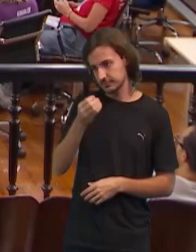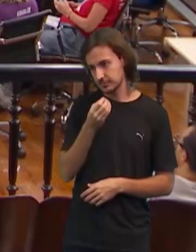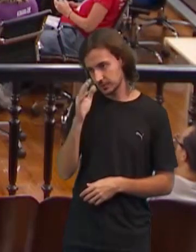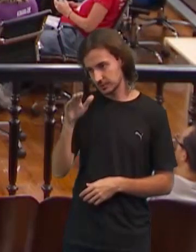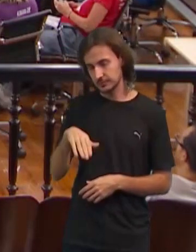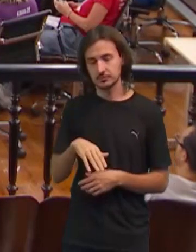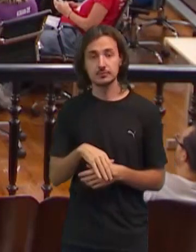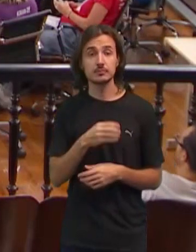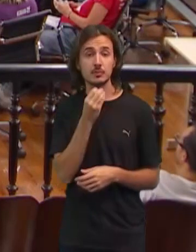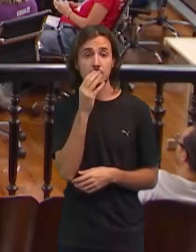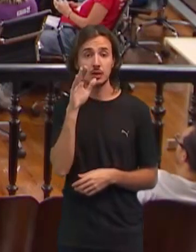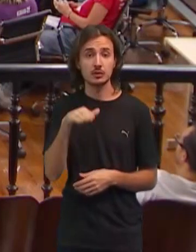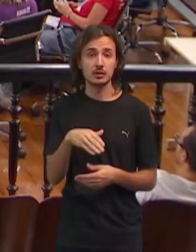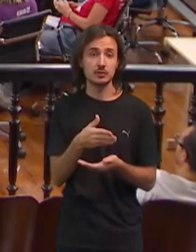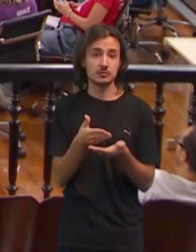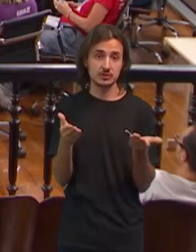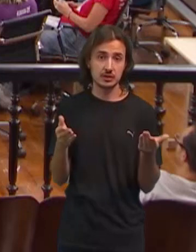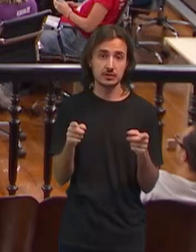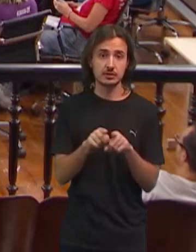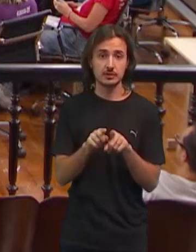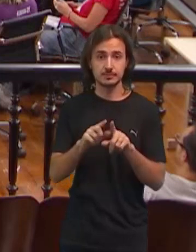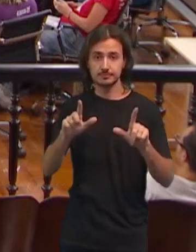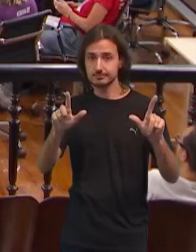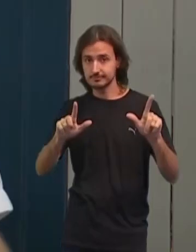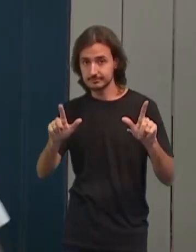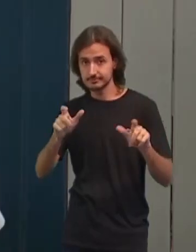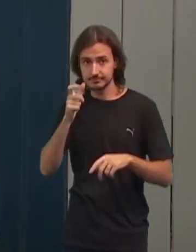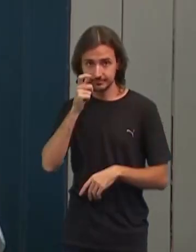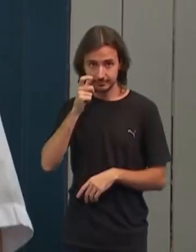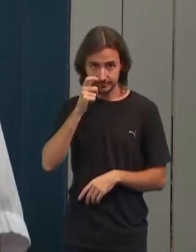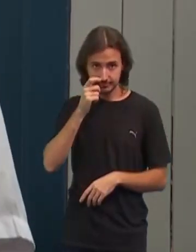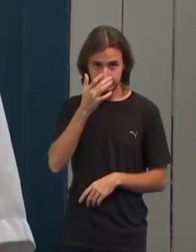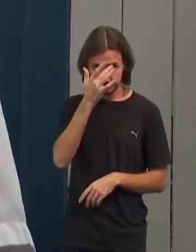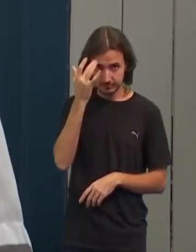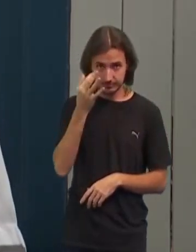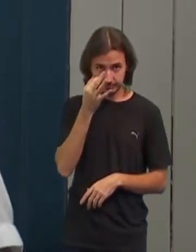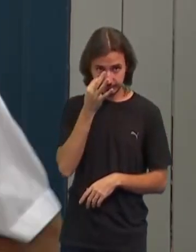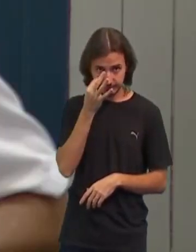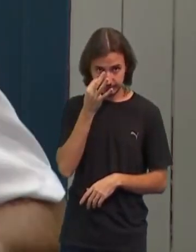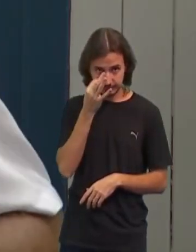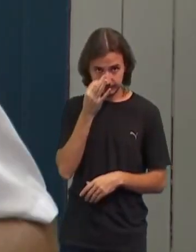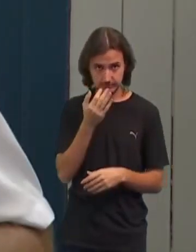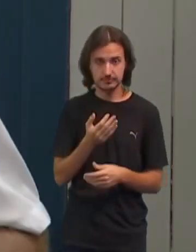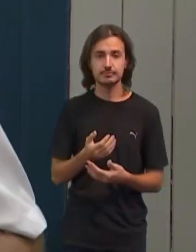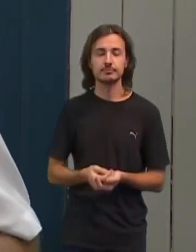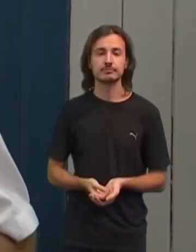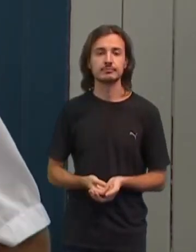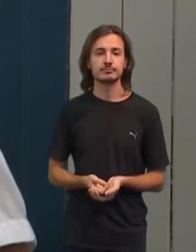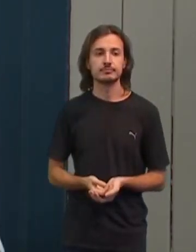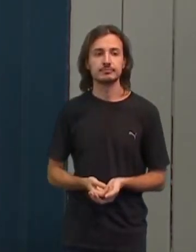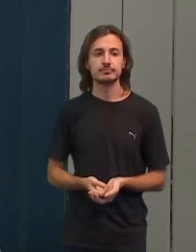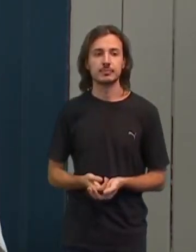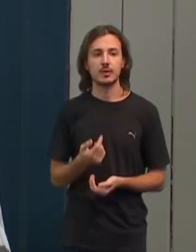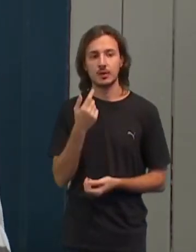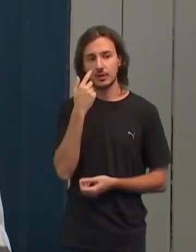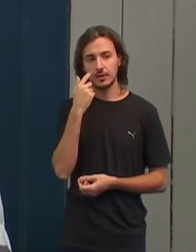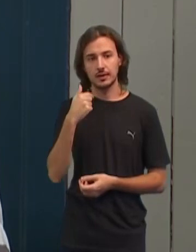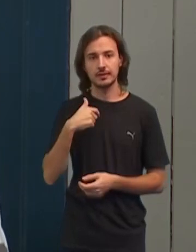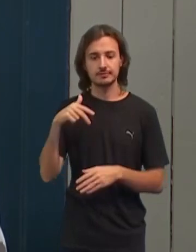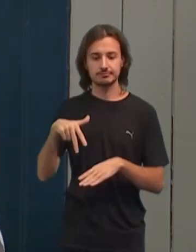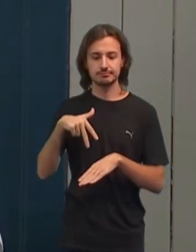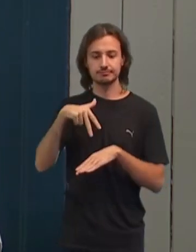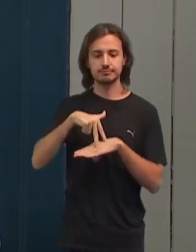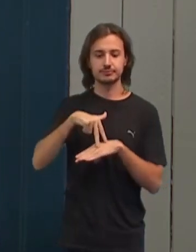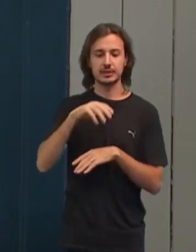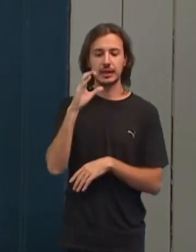colega vereadores, telespectadores, público presente. Senhor presidente, a nossa passada na tribuna aqui é uma passagem